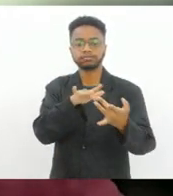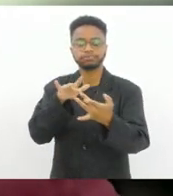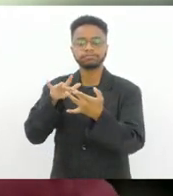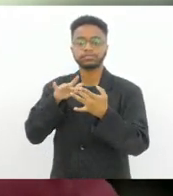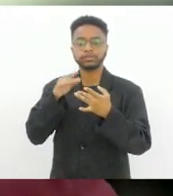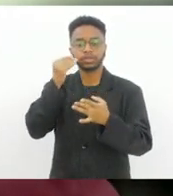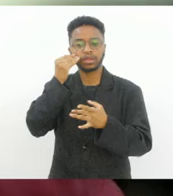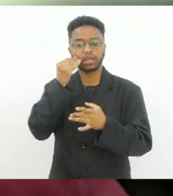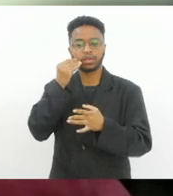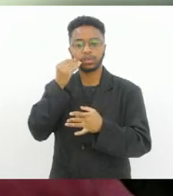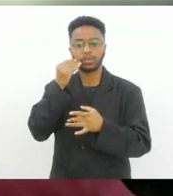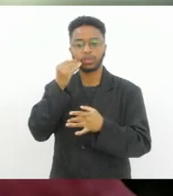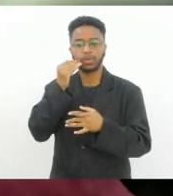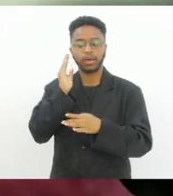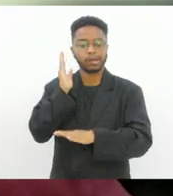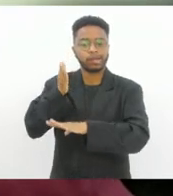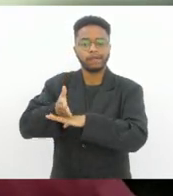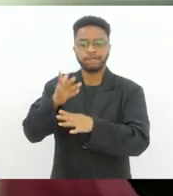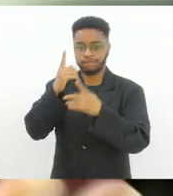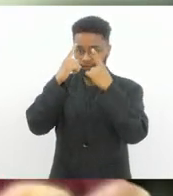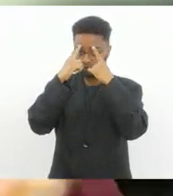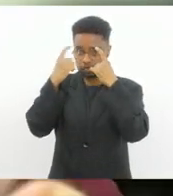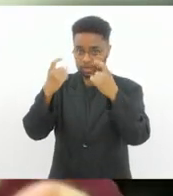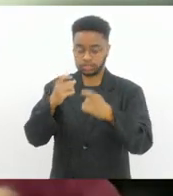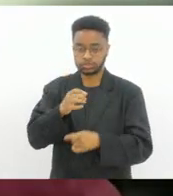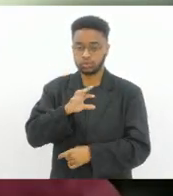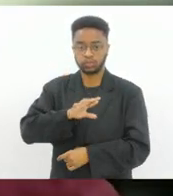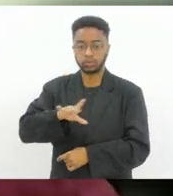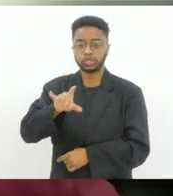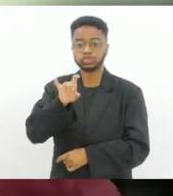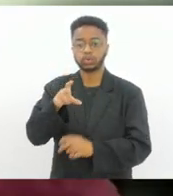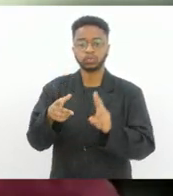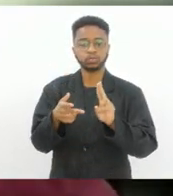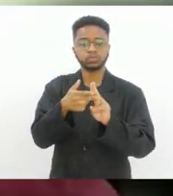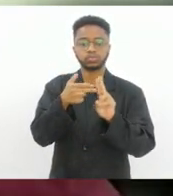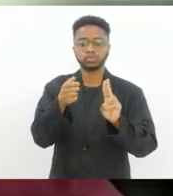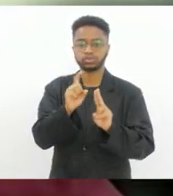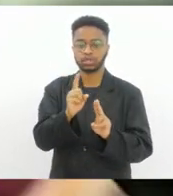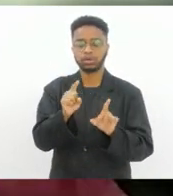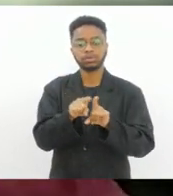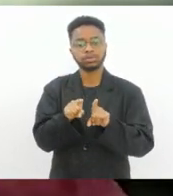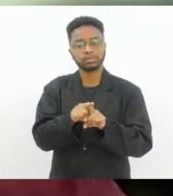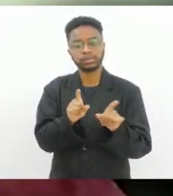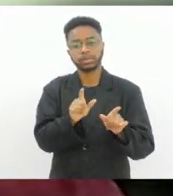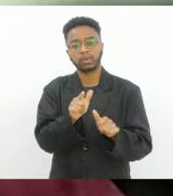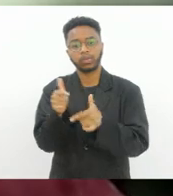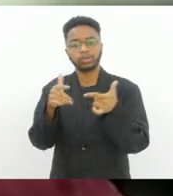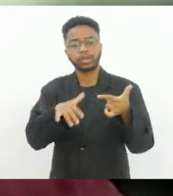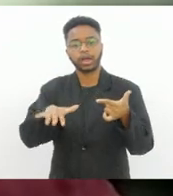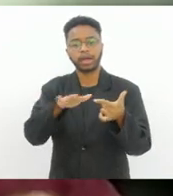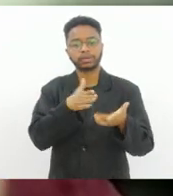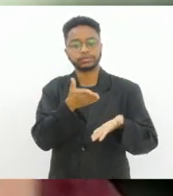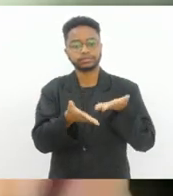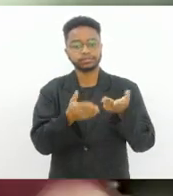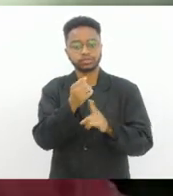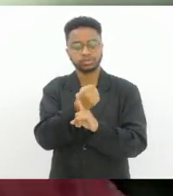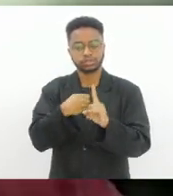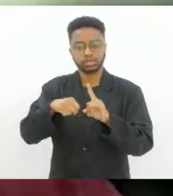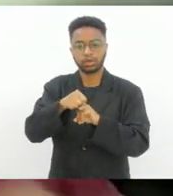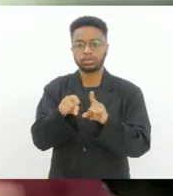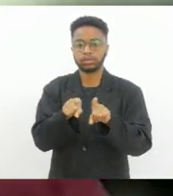à violência, incluindo não só o Sistema Único de Saúde, mas toda a rede de assistência social e de